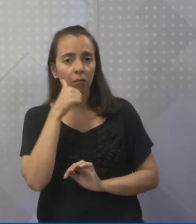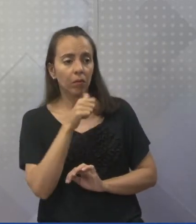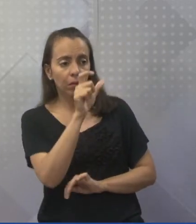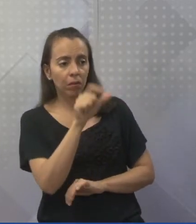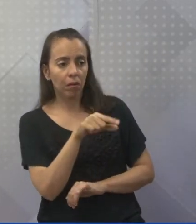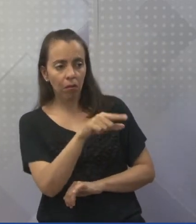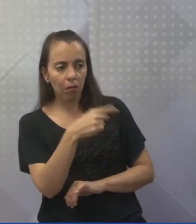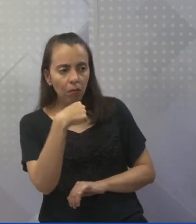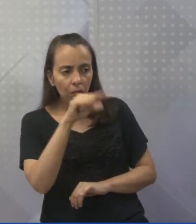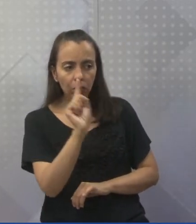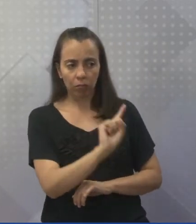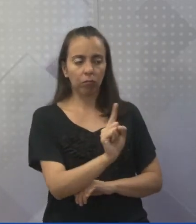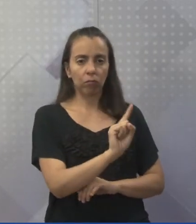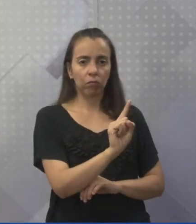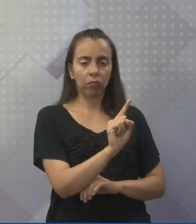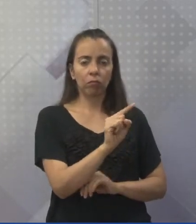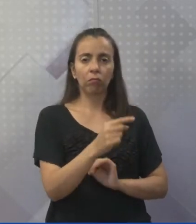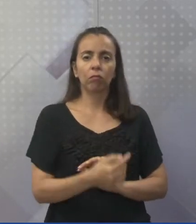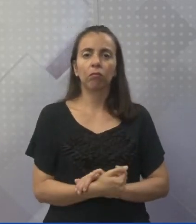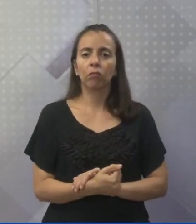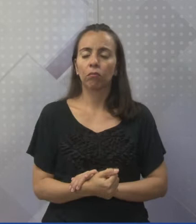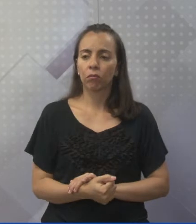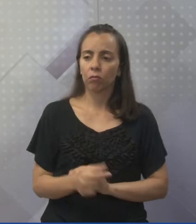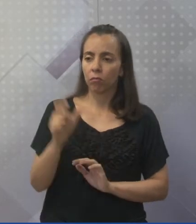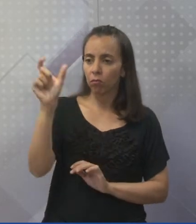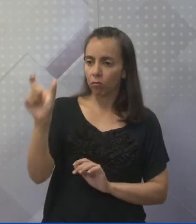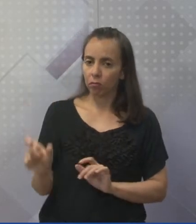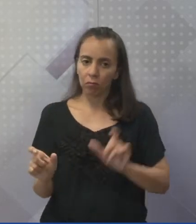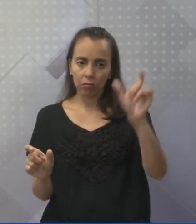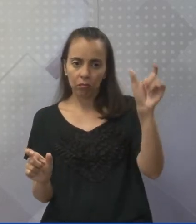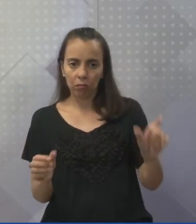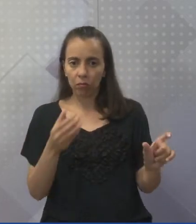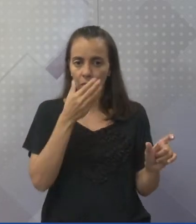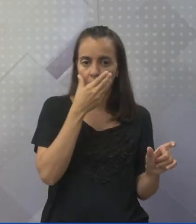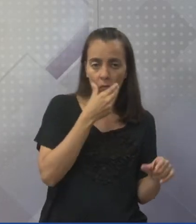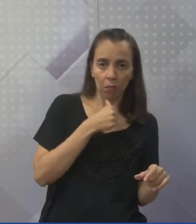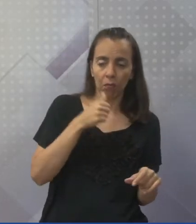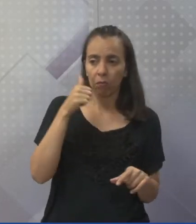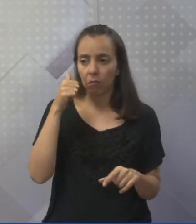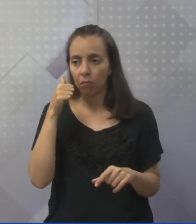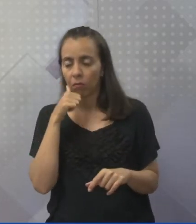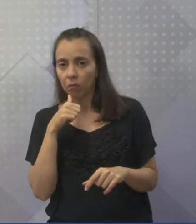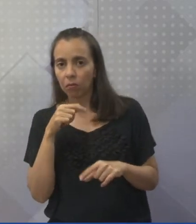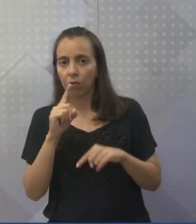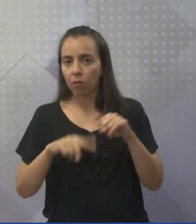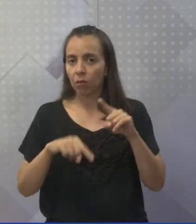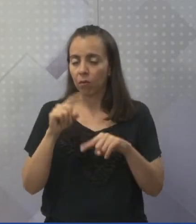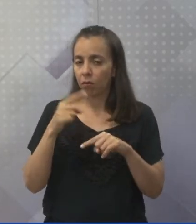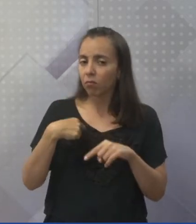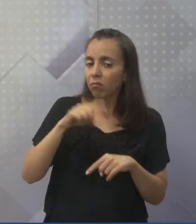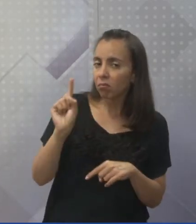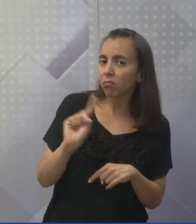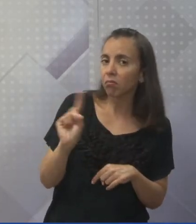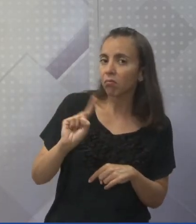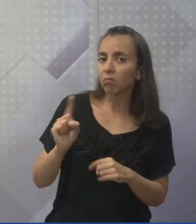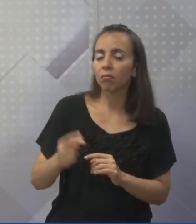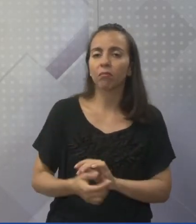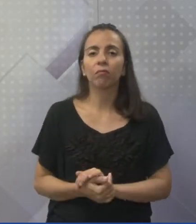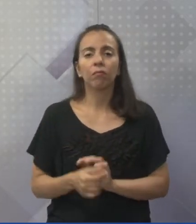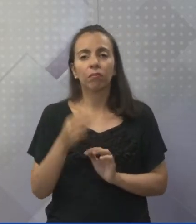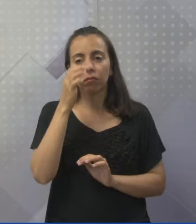iria. It would not go. Ele ou era não iria, no caso objeto. We would not